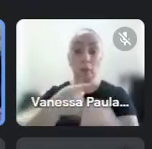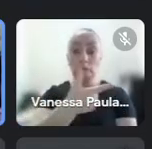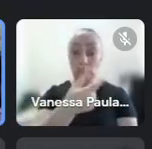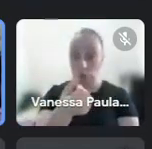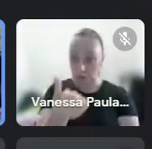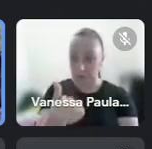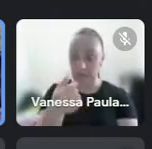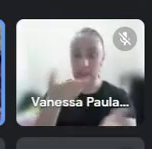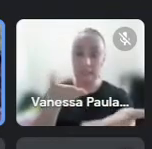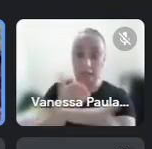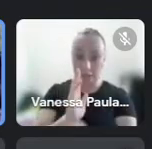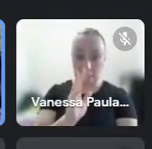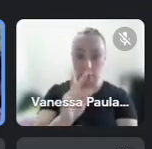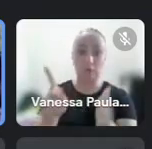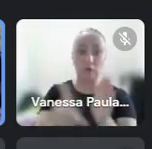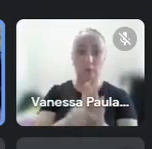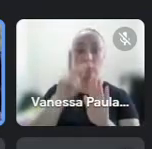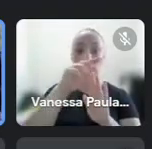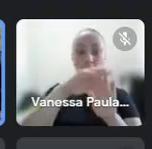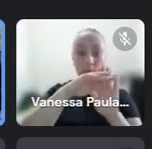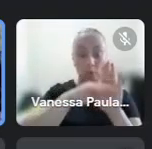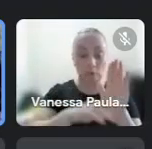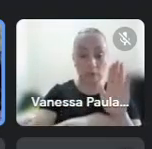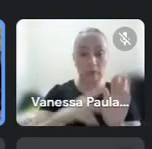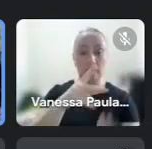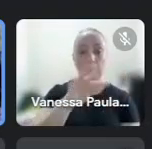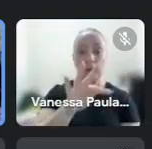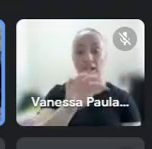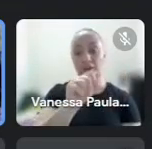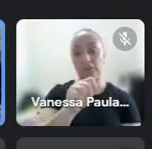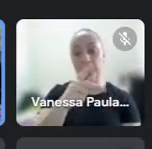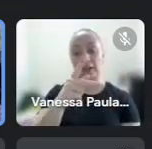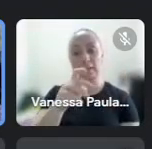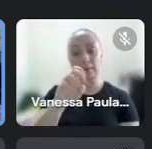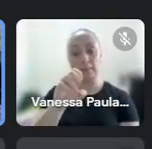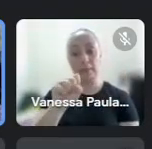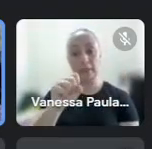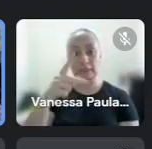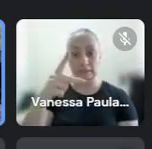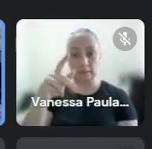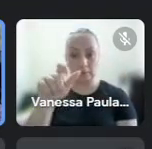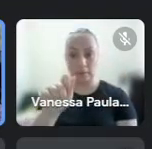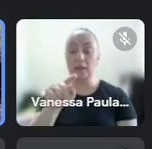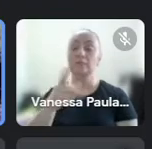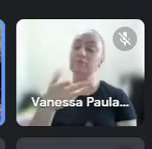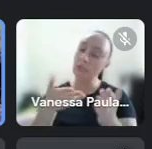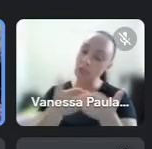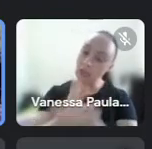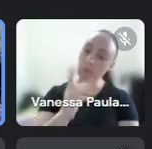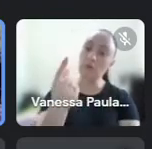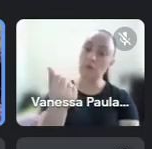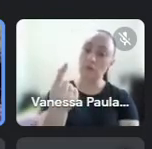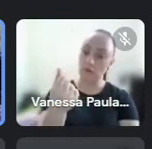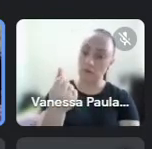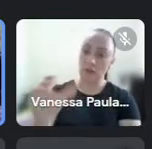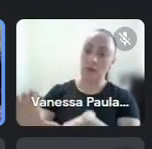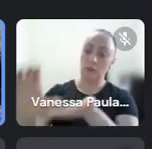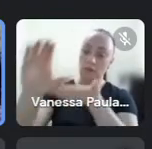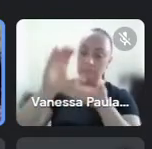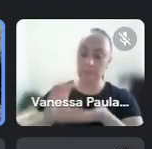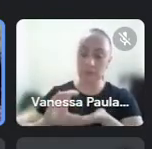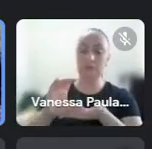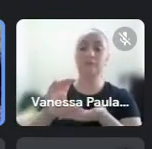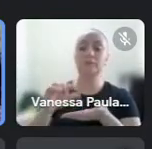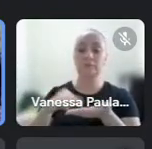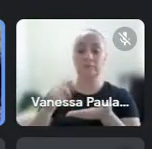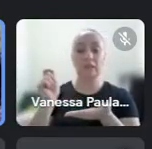pela FAPESPA, né, e pela Fundação Amazônia, CNPq, a gente aprovou, então, um valor que proporcionou